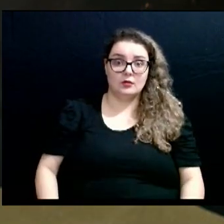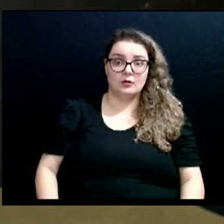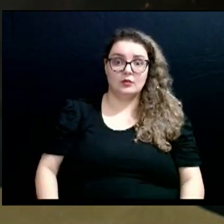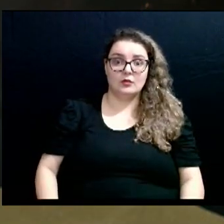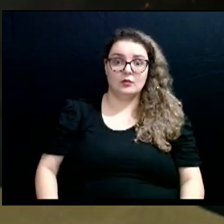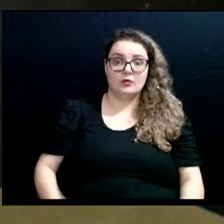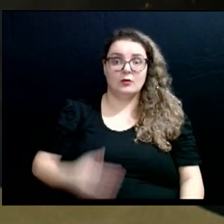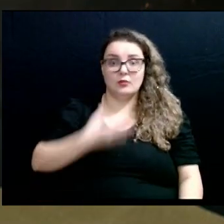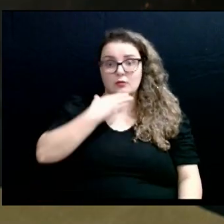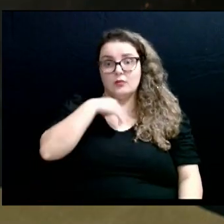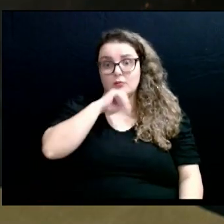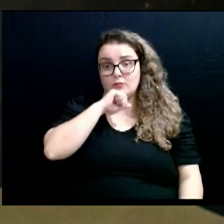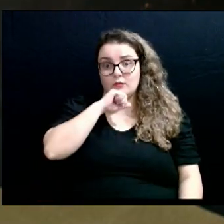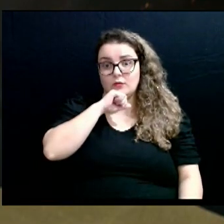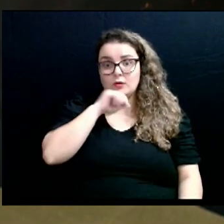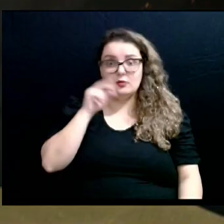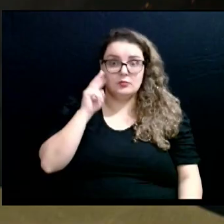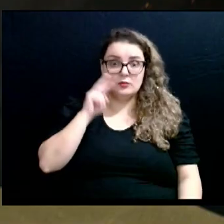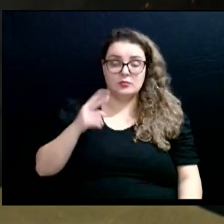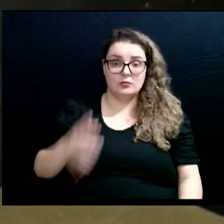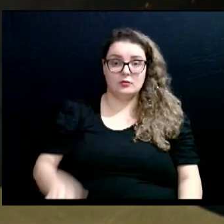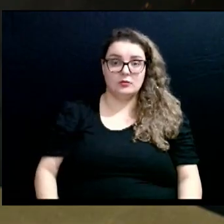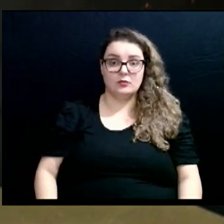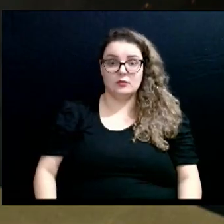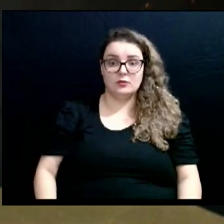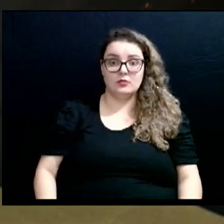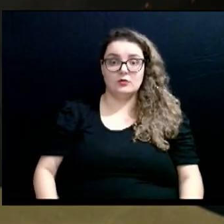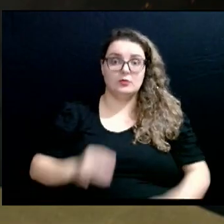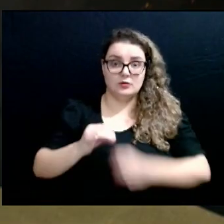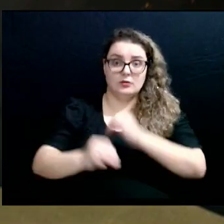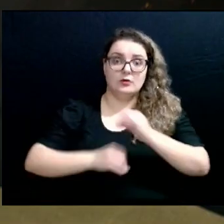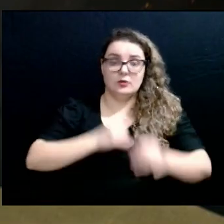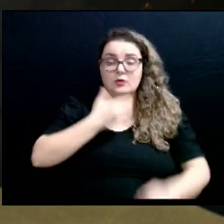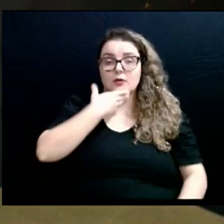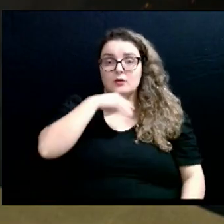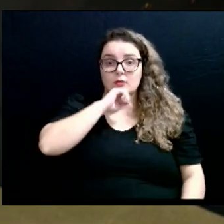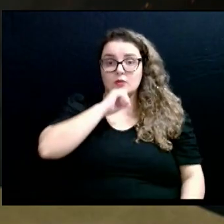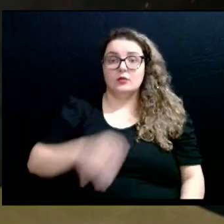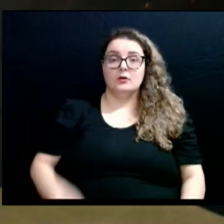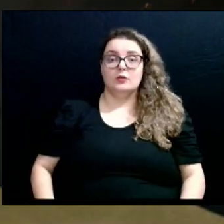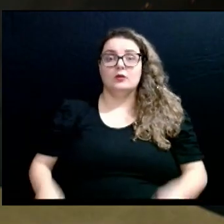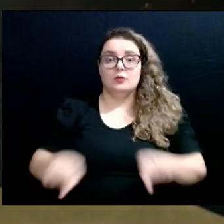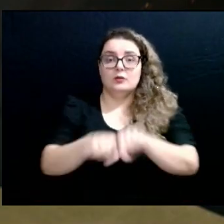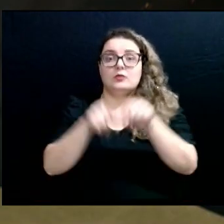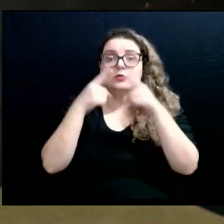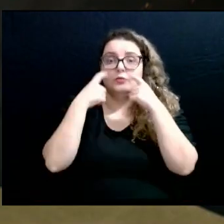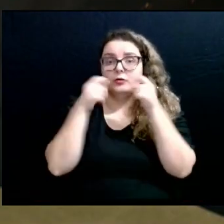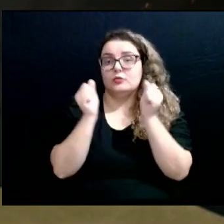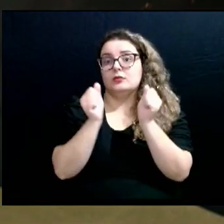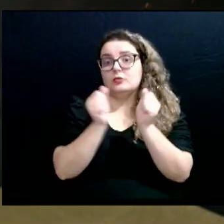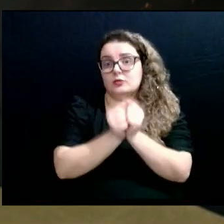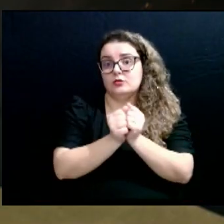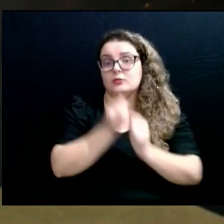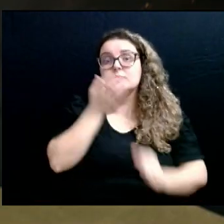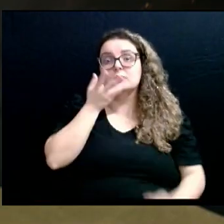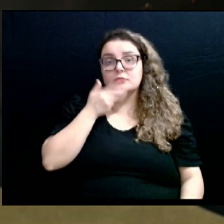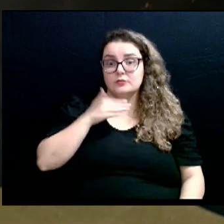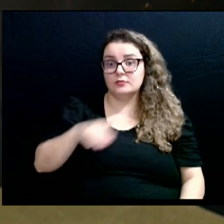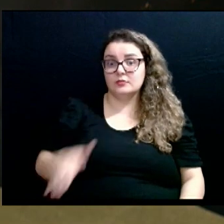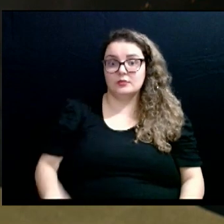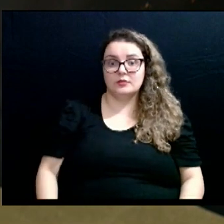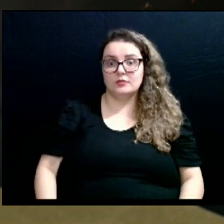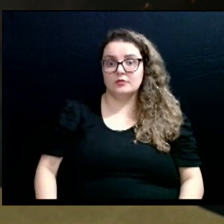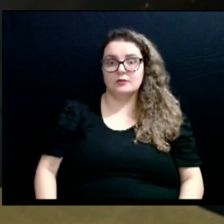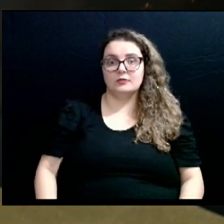vídeo que eu pude ver na internet, o pai também chorando junto com a criança e tremendo,